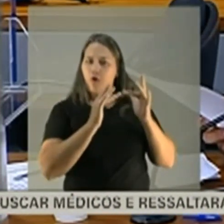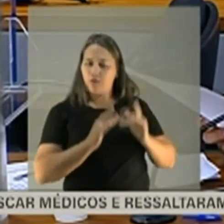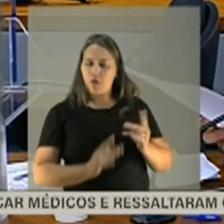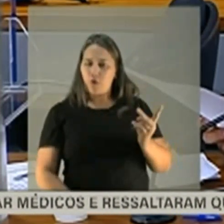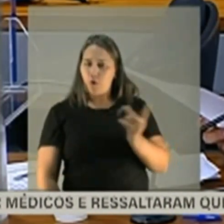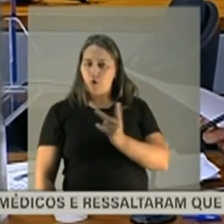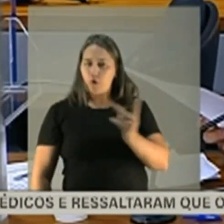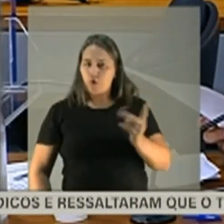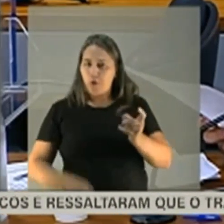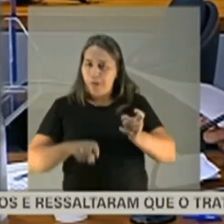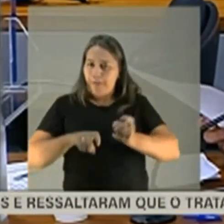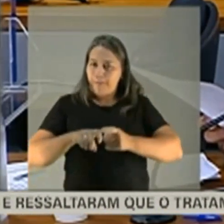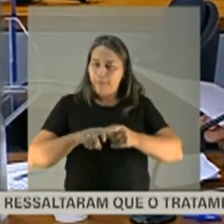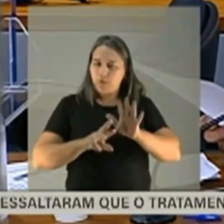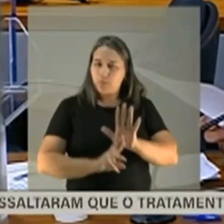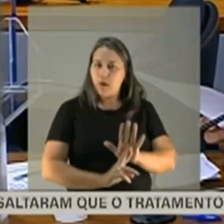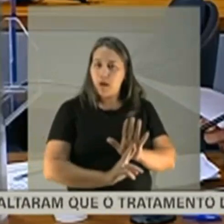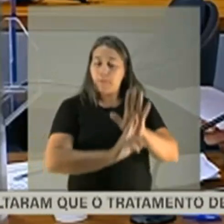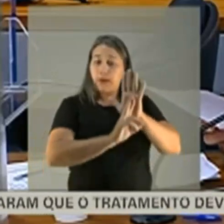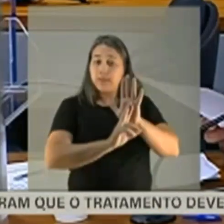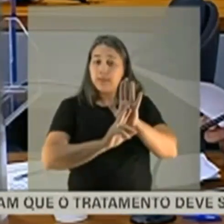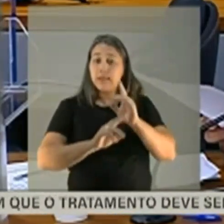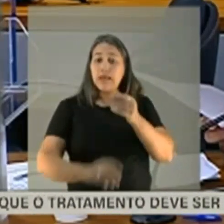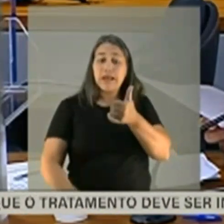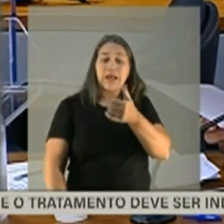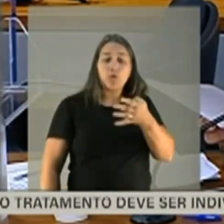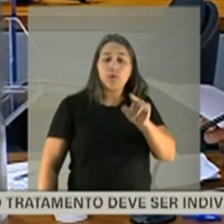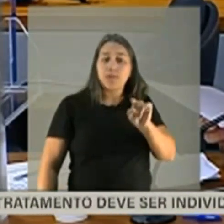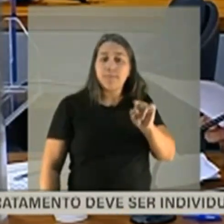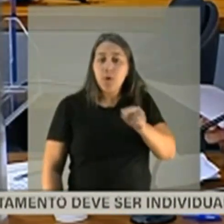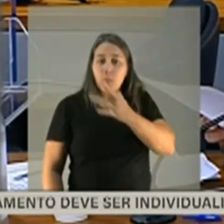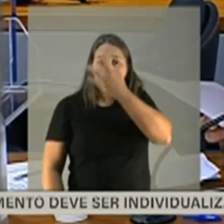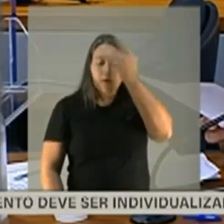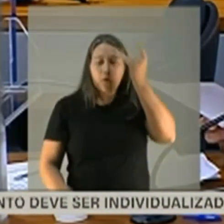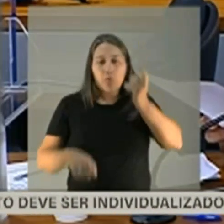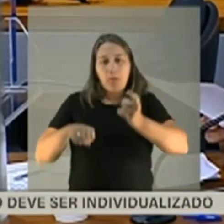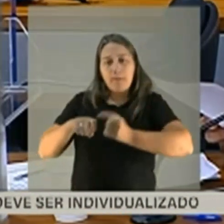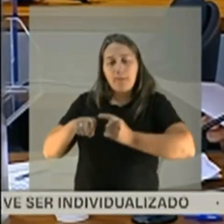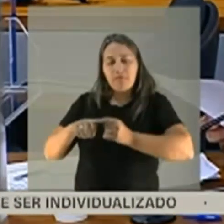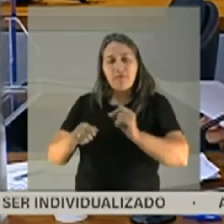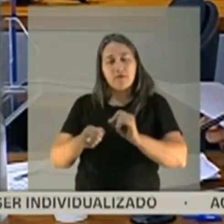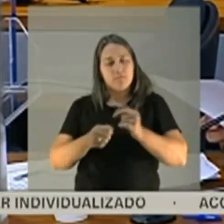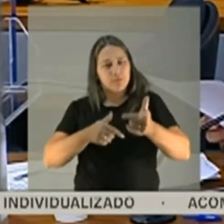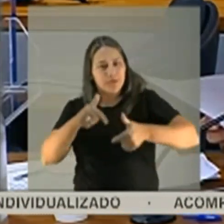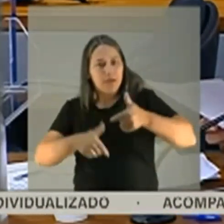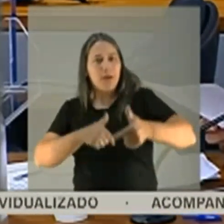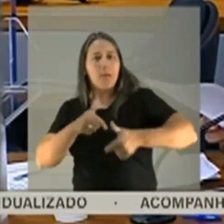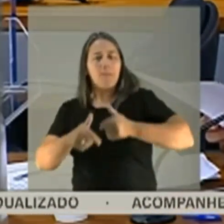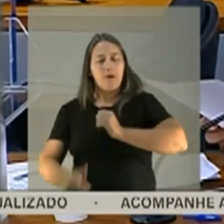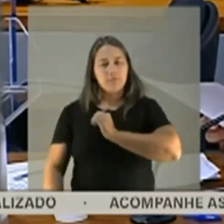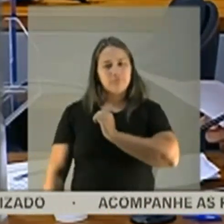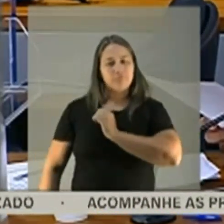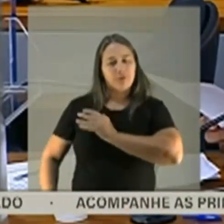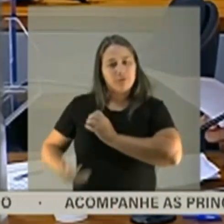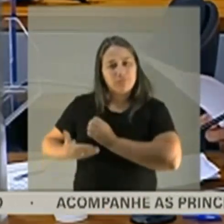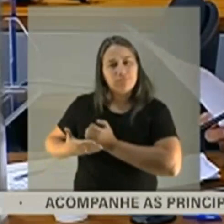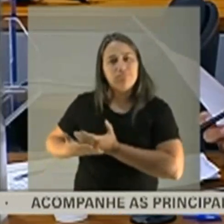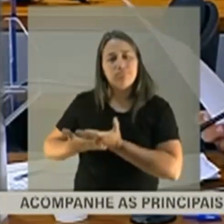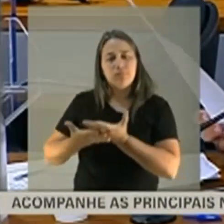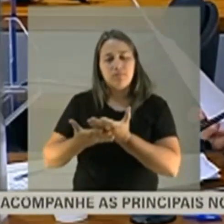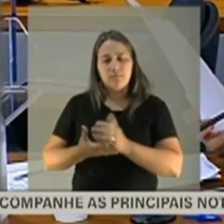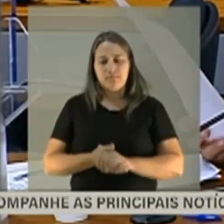dois médicos que estão representando mais de 14 mil que fazem esse trabalho de coração, idealistas.